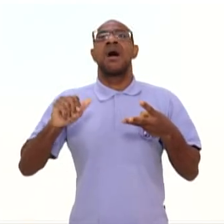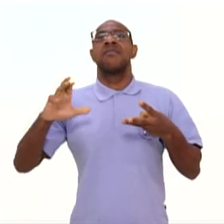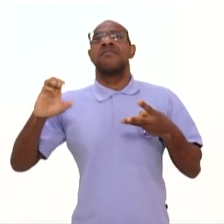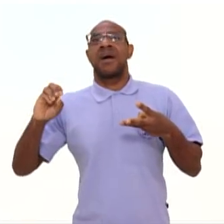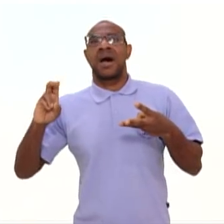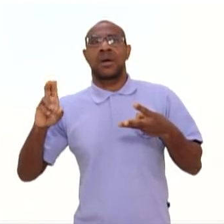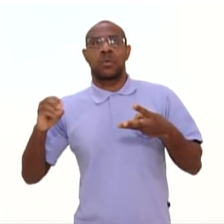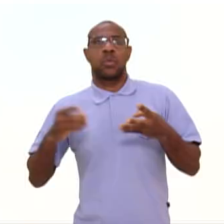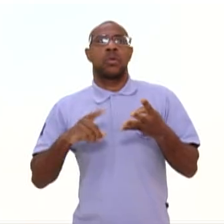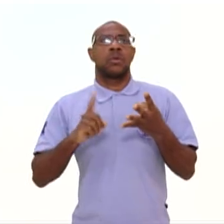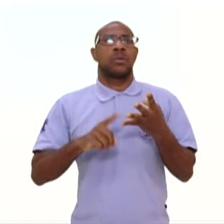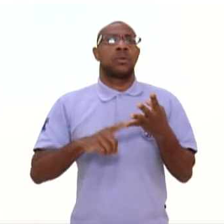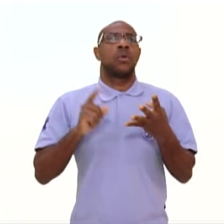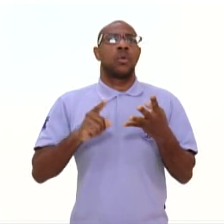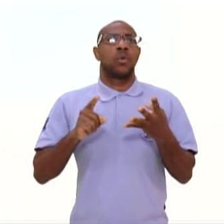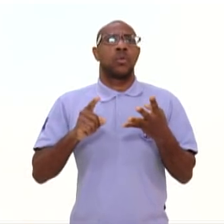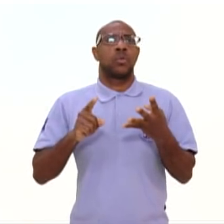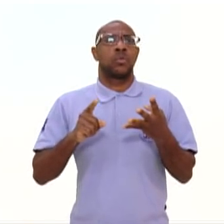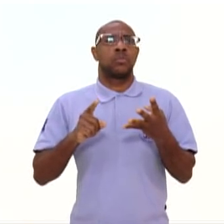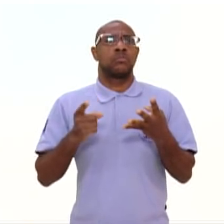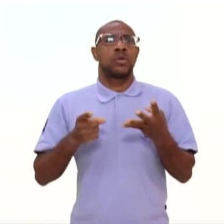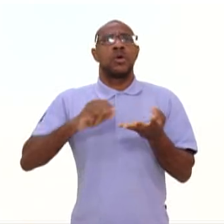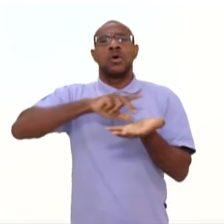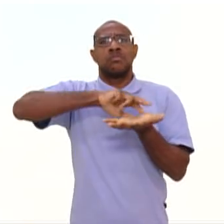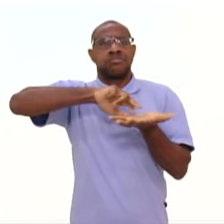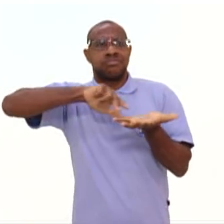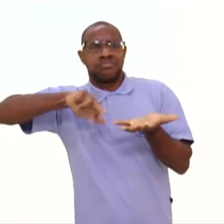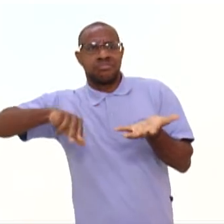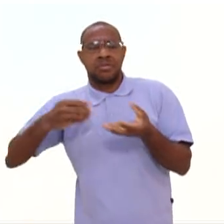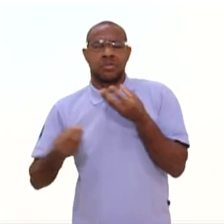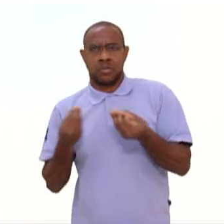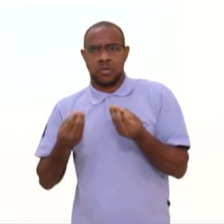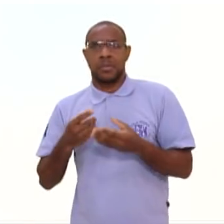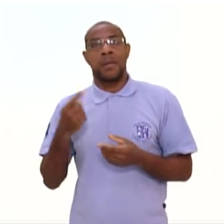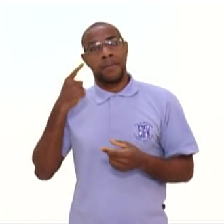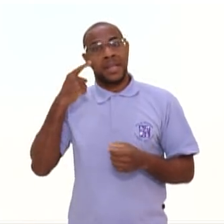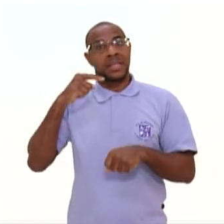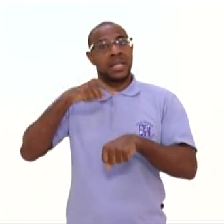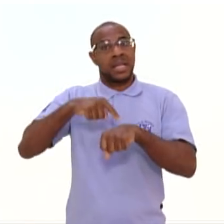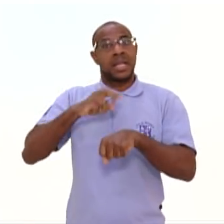Letra D, nos meios metálicos. Então, um tempinho para vocês pensarem na resposta.